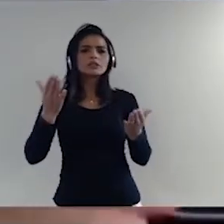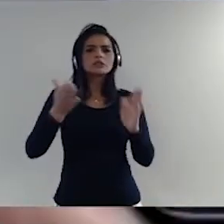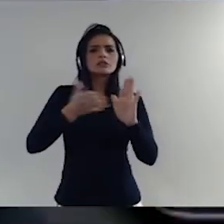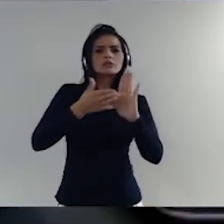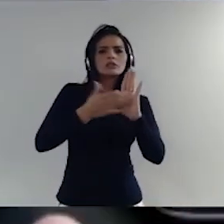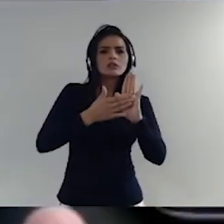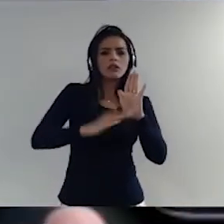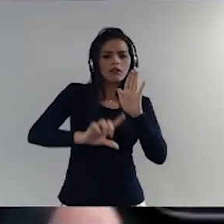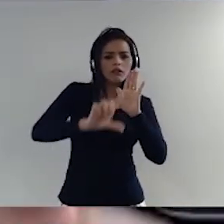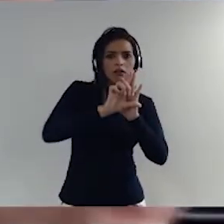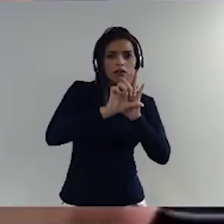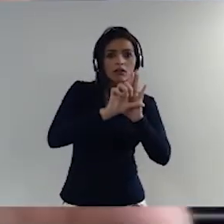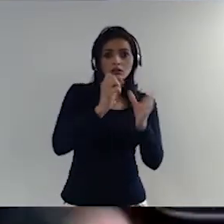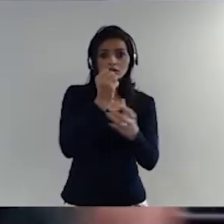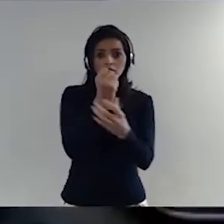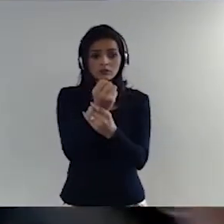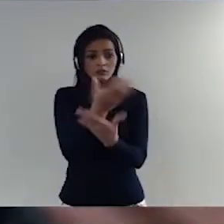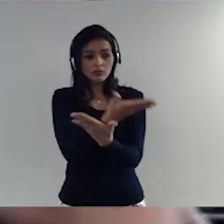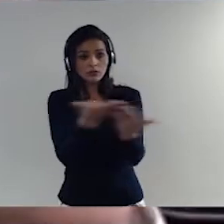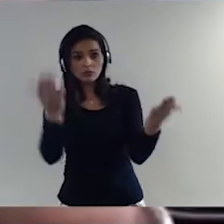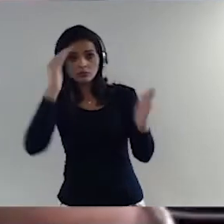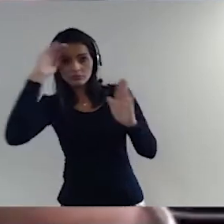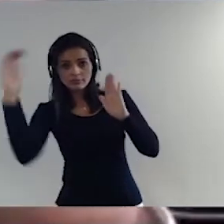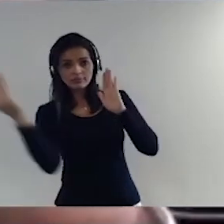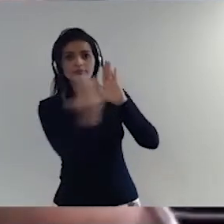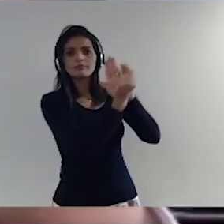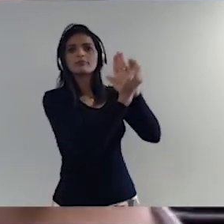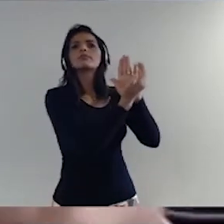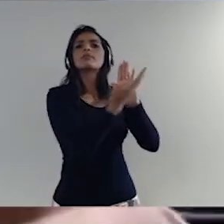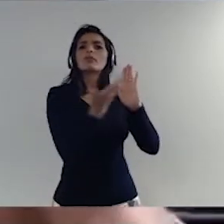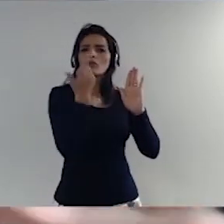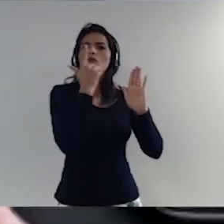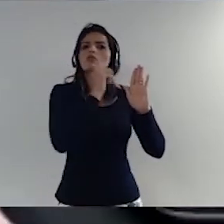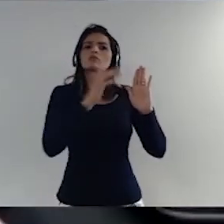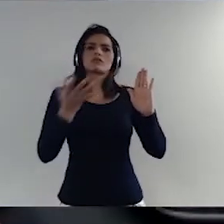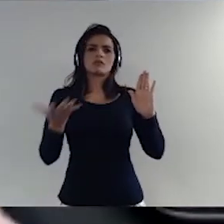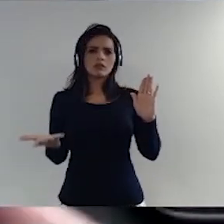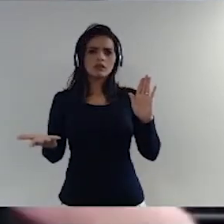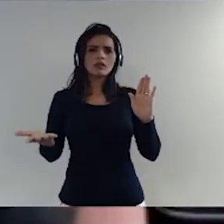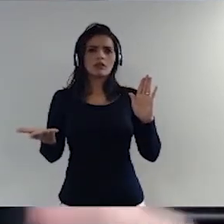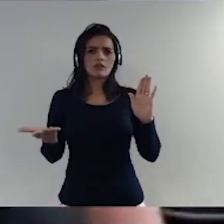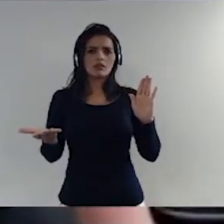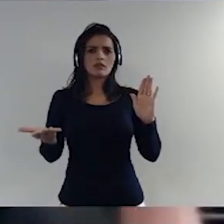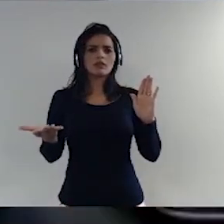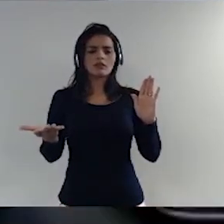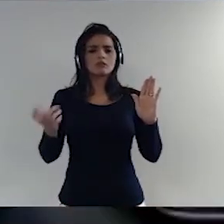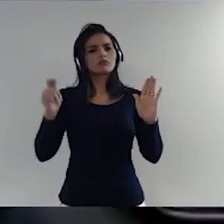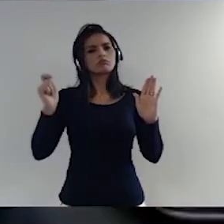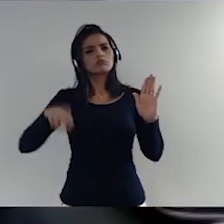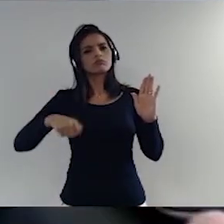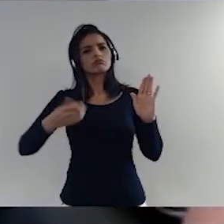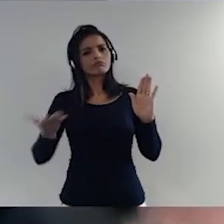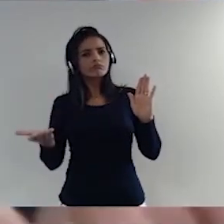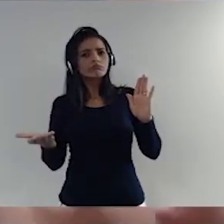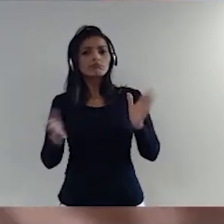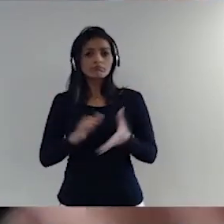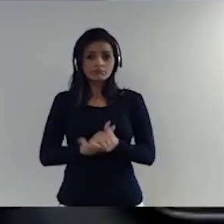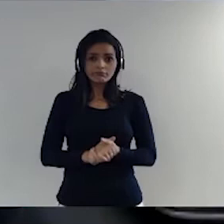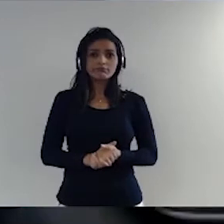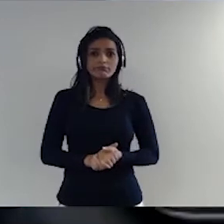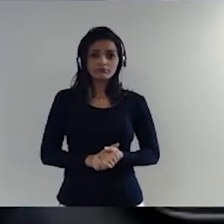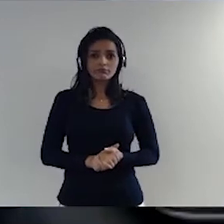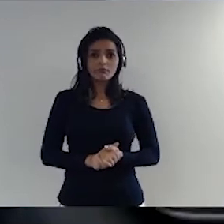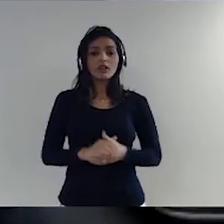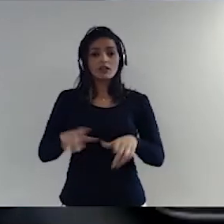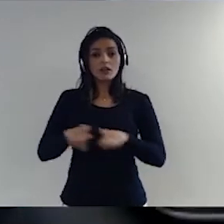regras seguras para que todos os participantes do processo possam ter condições de